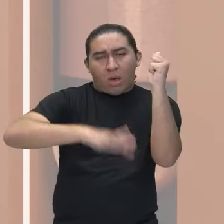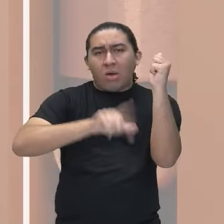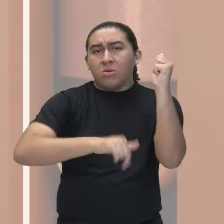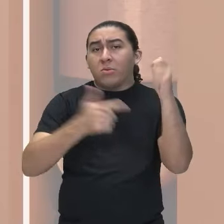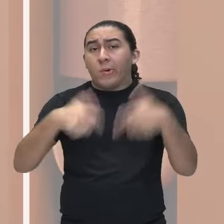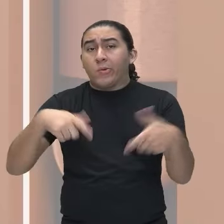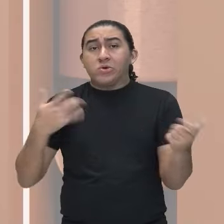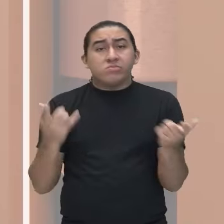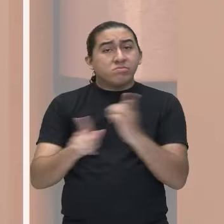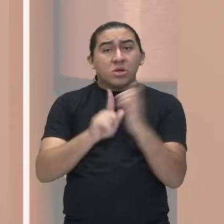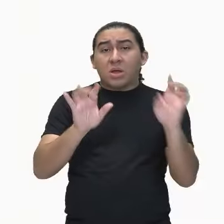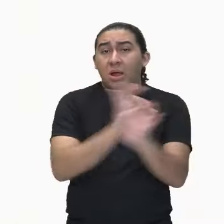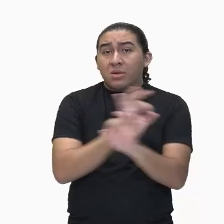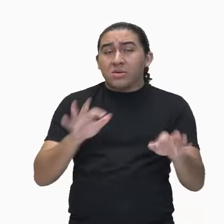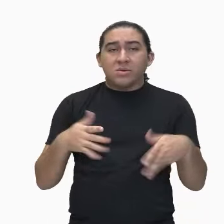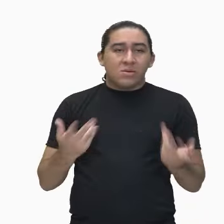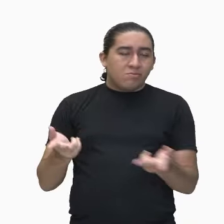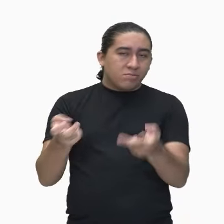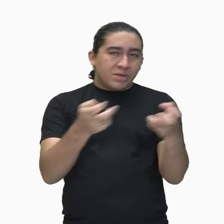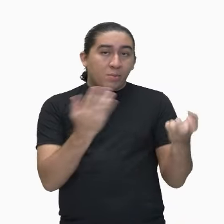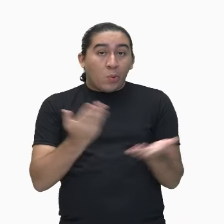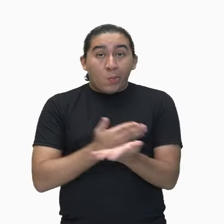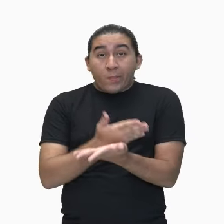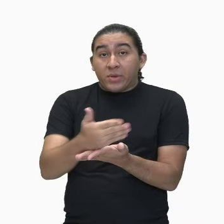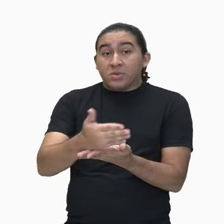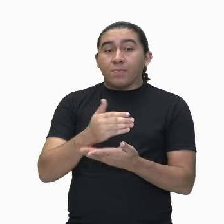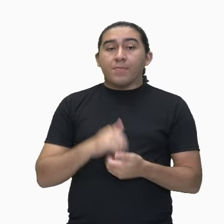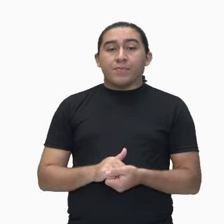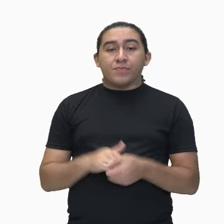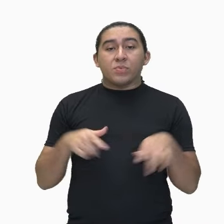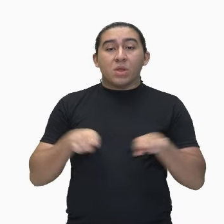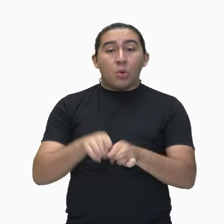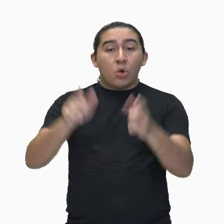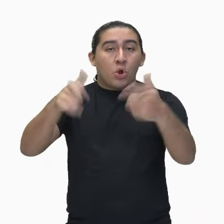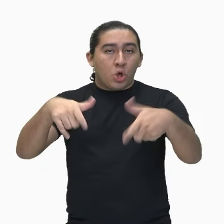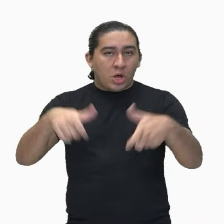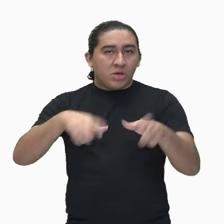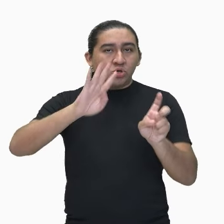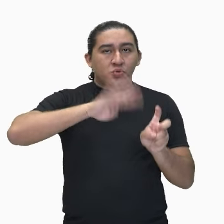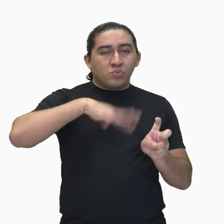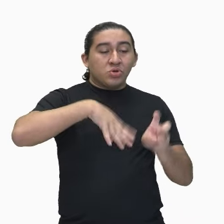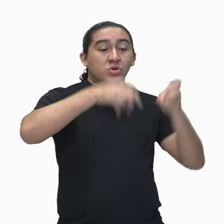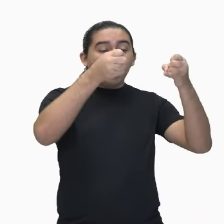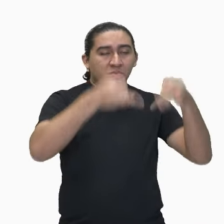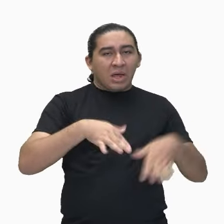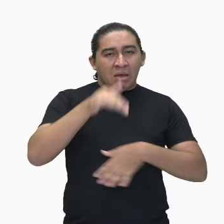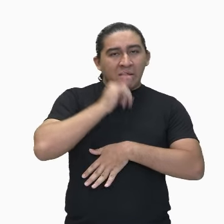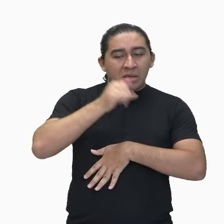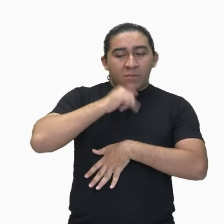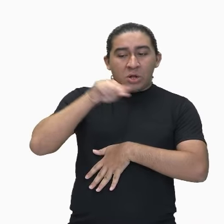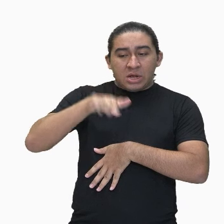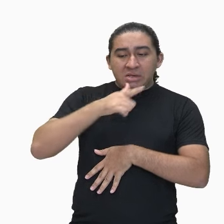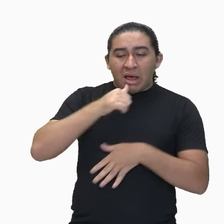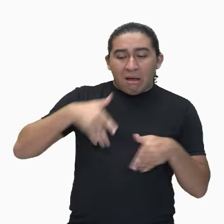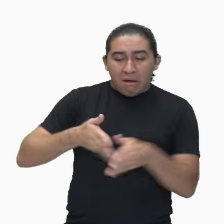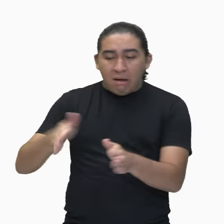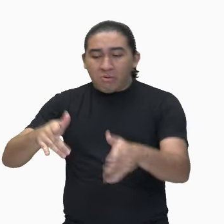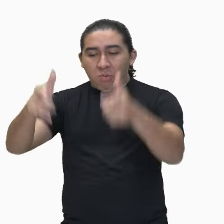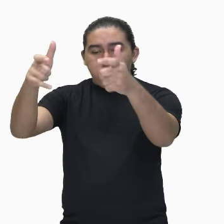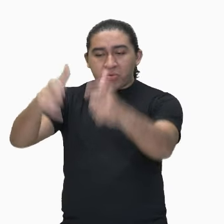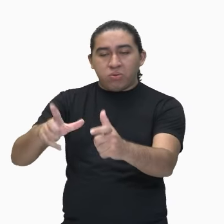eles começam a perceber isso daí. Vamos ver, olha só. Os locais que os mitos diziam habitados por